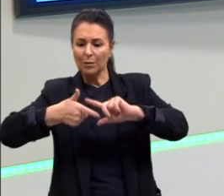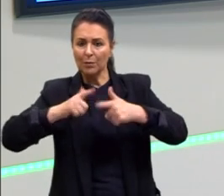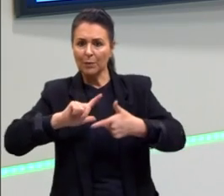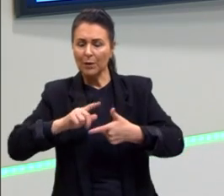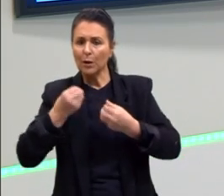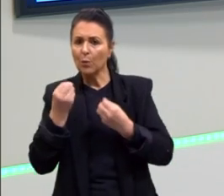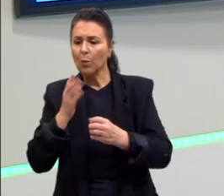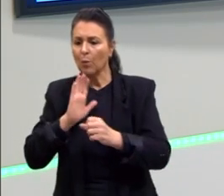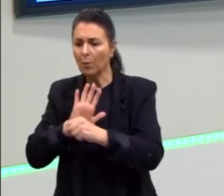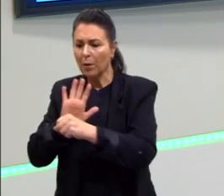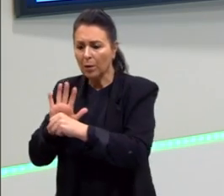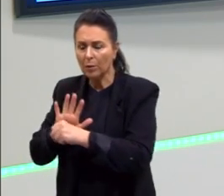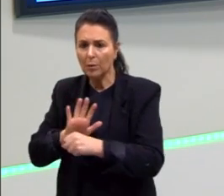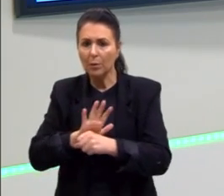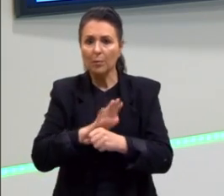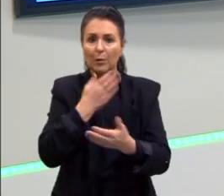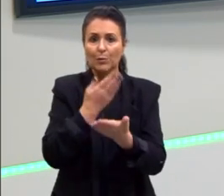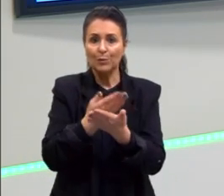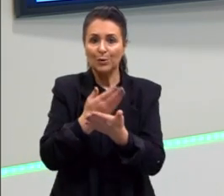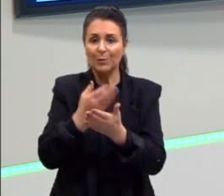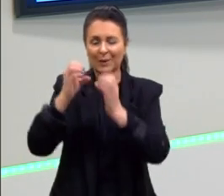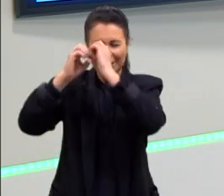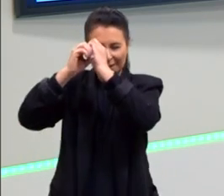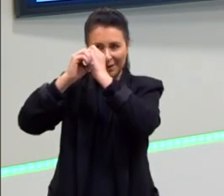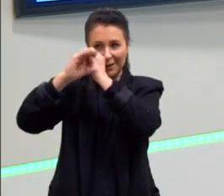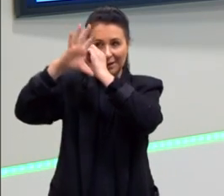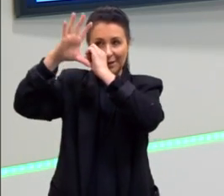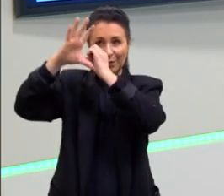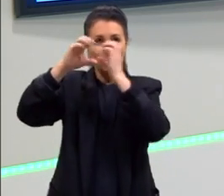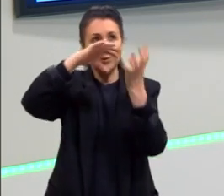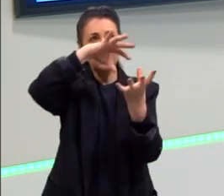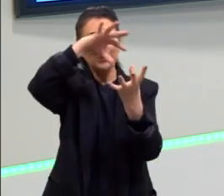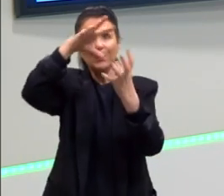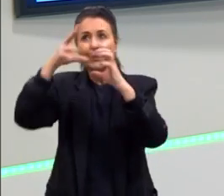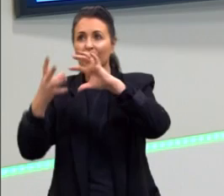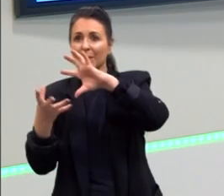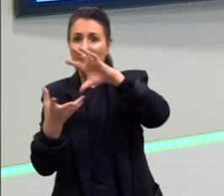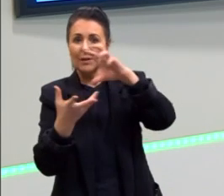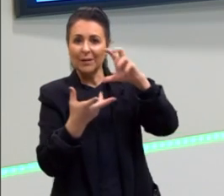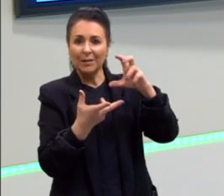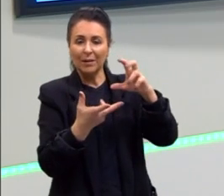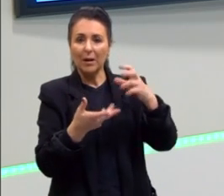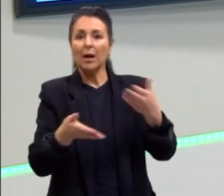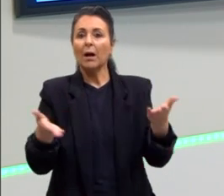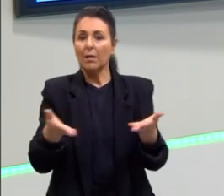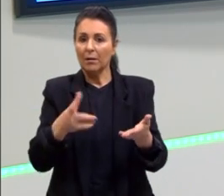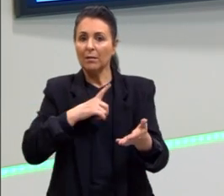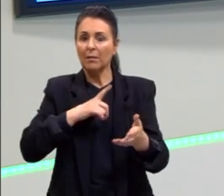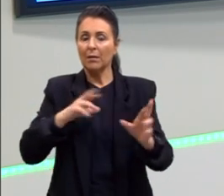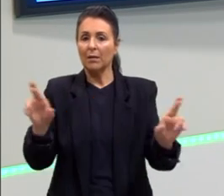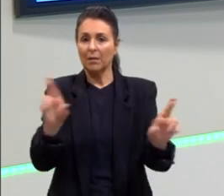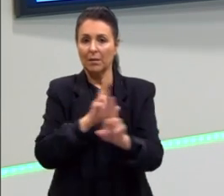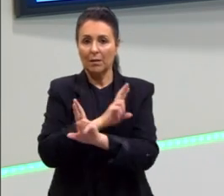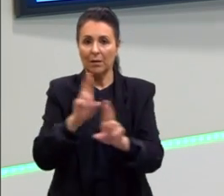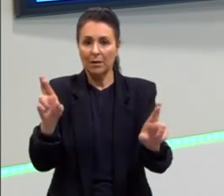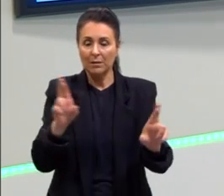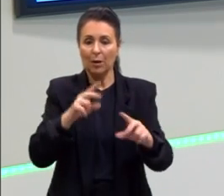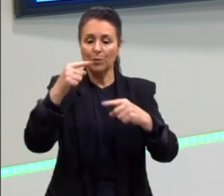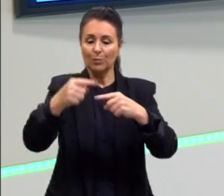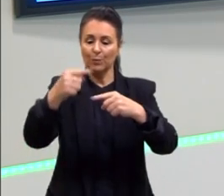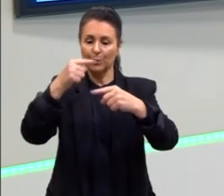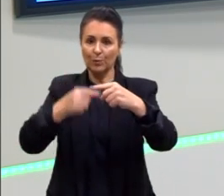para o estudo então da astronomia aqui nós Ainda temos também a relação de